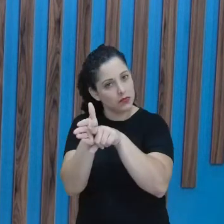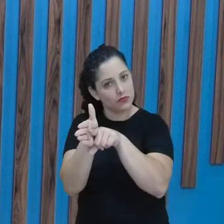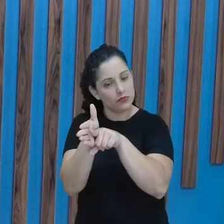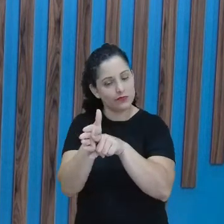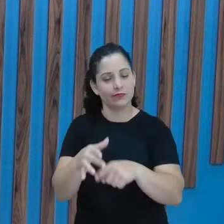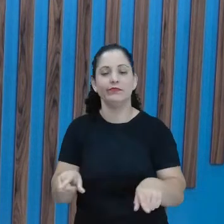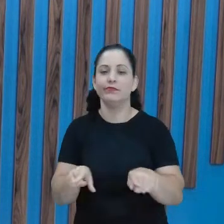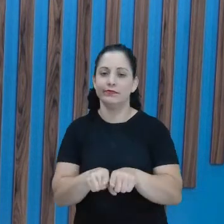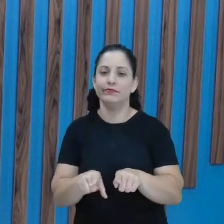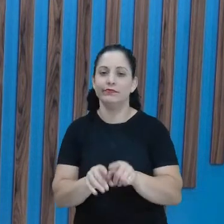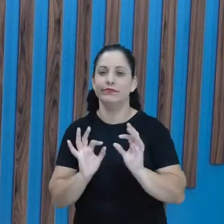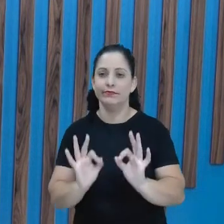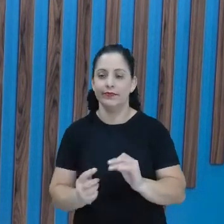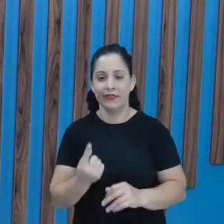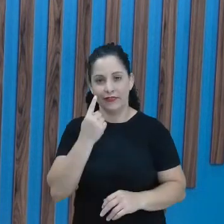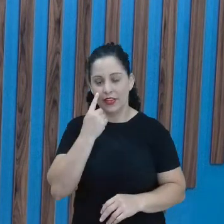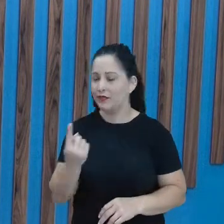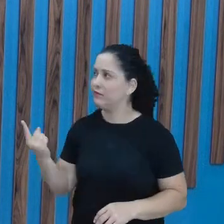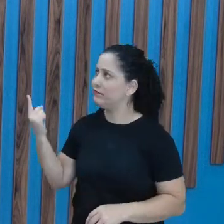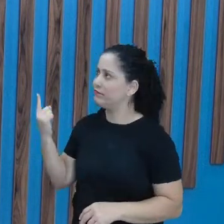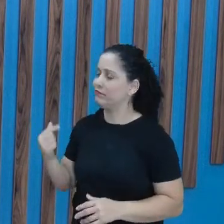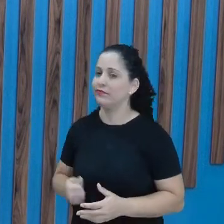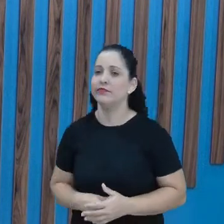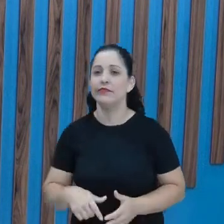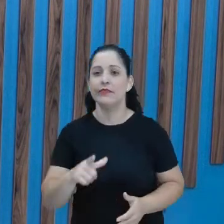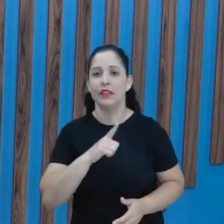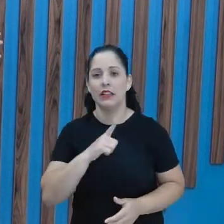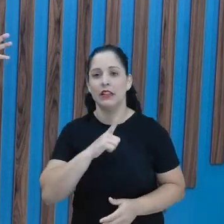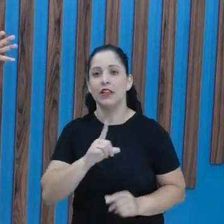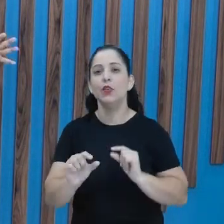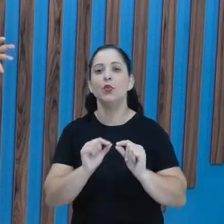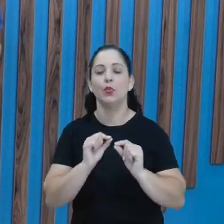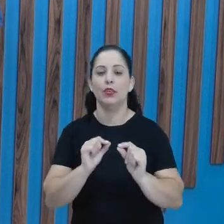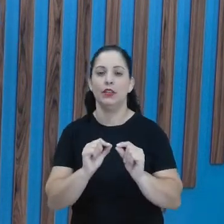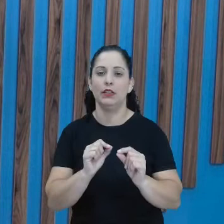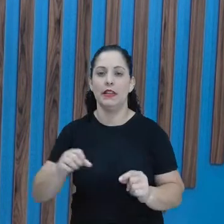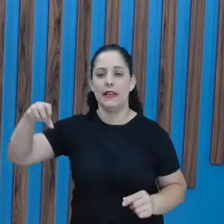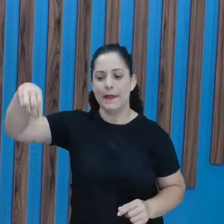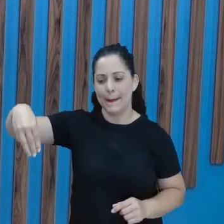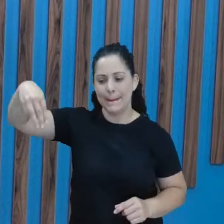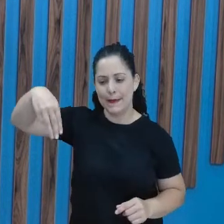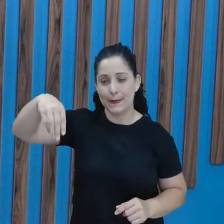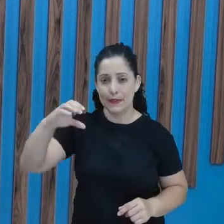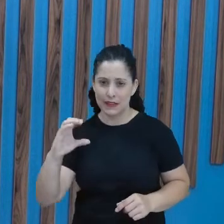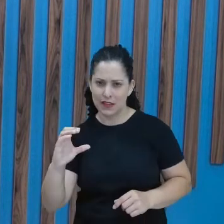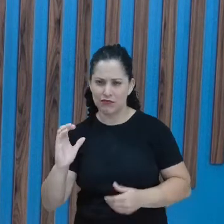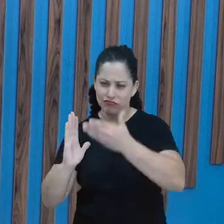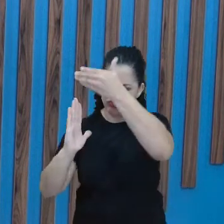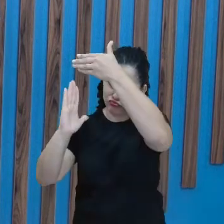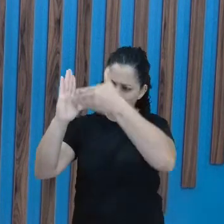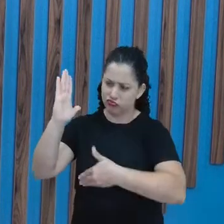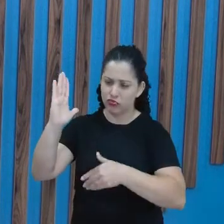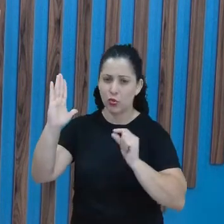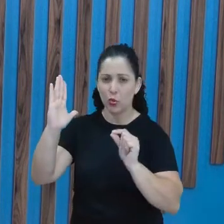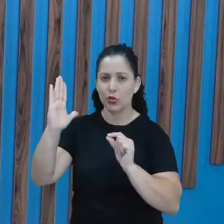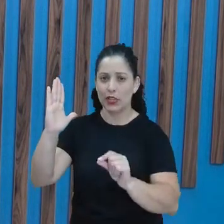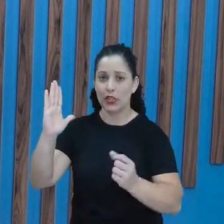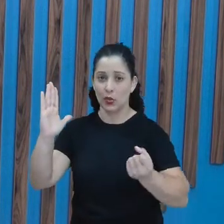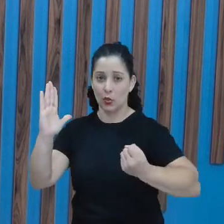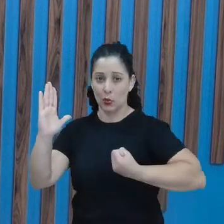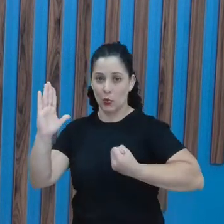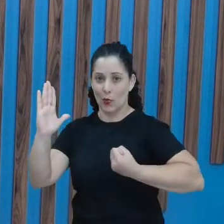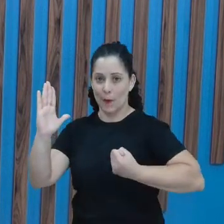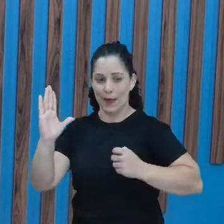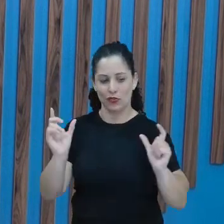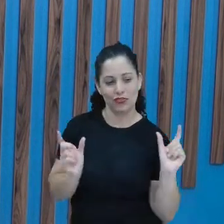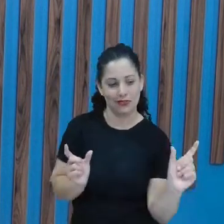MMC, tá bom? Bora ver como é faz. Primeiro, pelo método do MMC. Ricardinho, como é o MMC mesmo, pega os